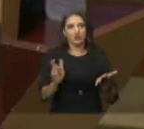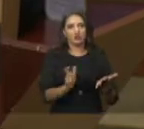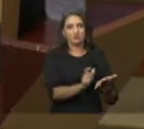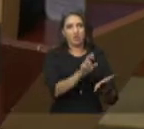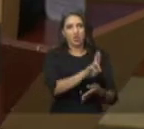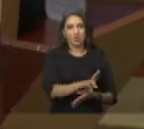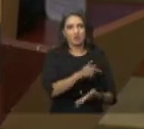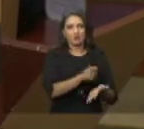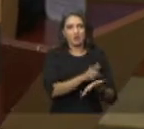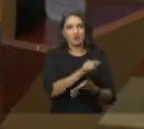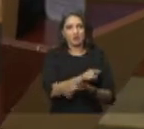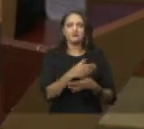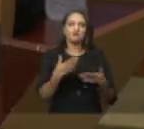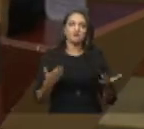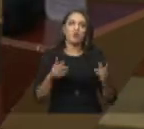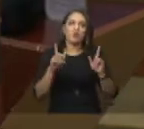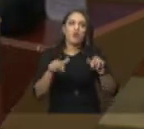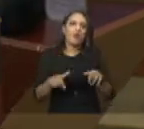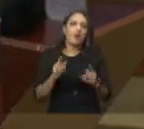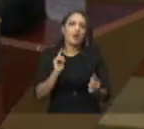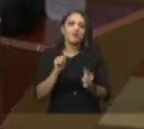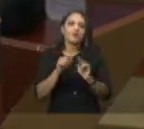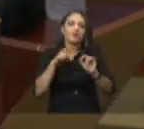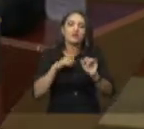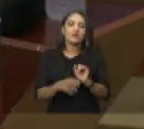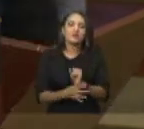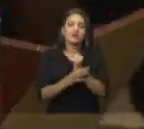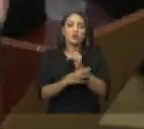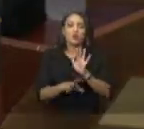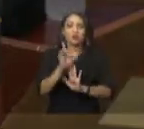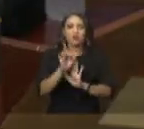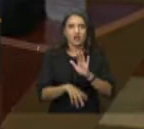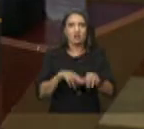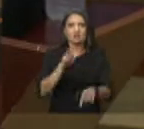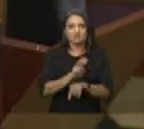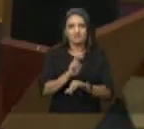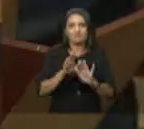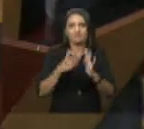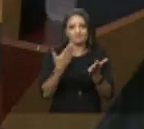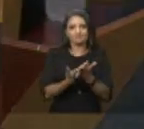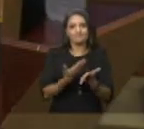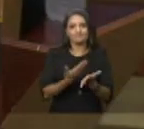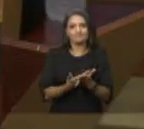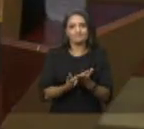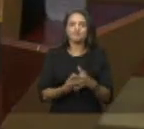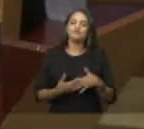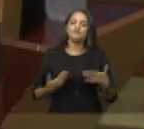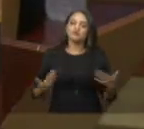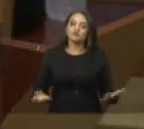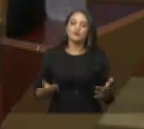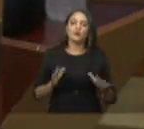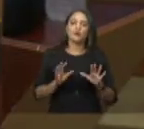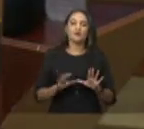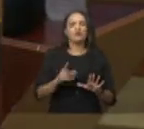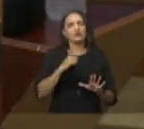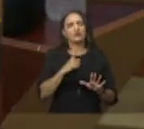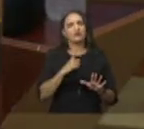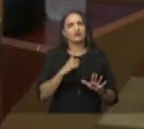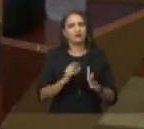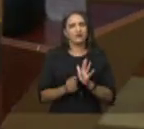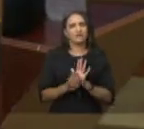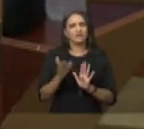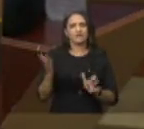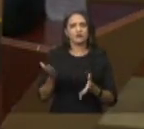a ideia de que se é seguro e o direito a creche isso é que está sempre nos vários